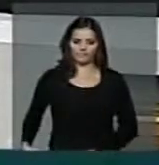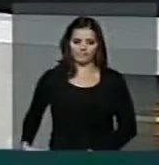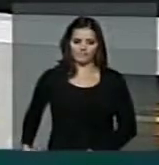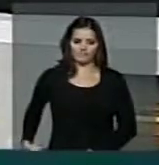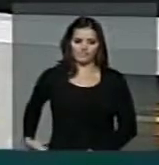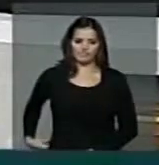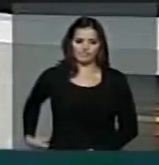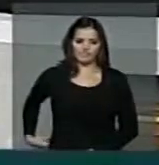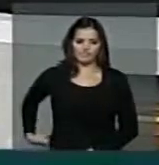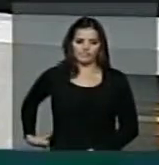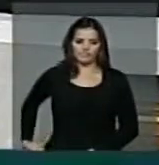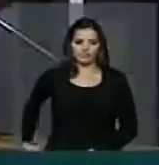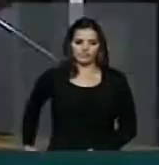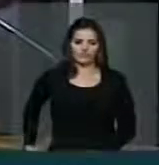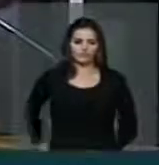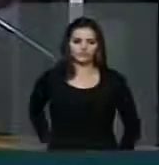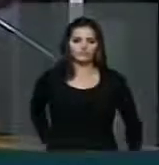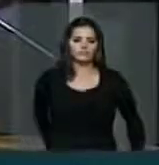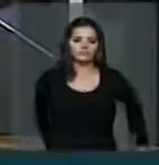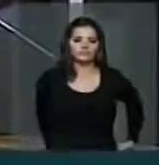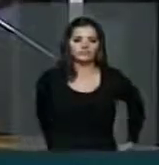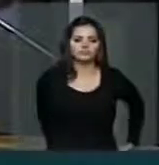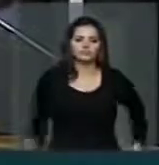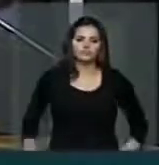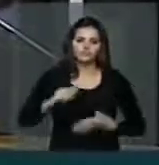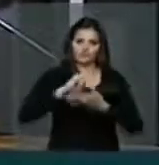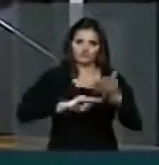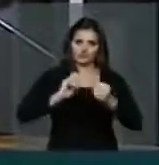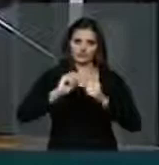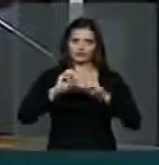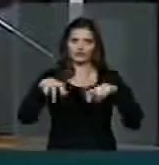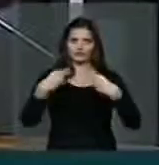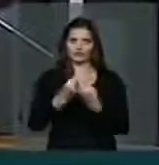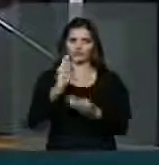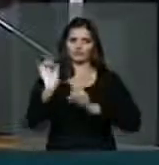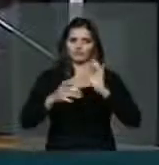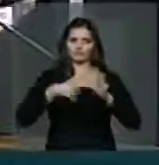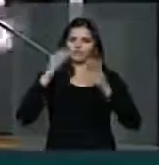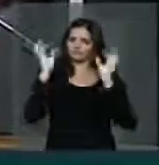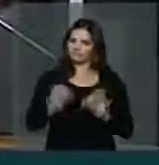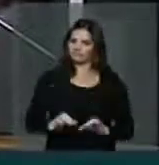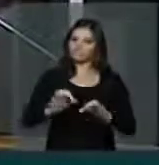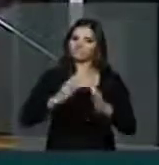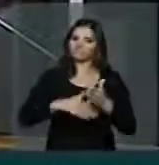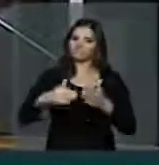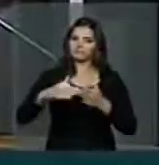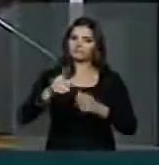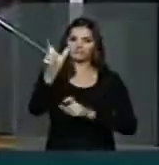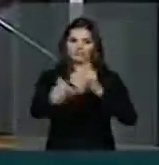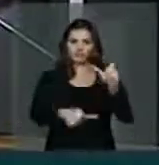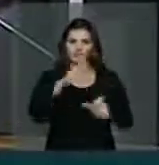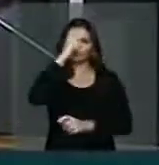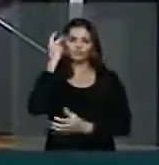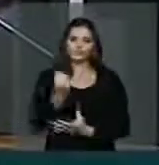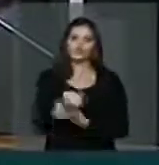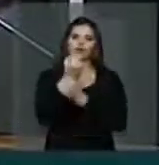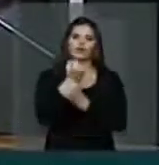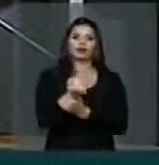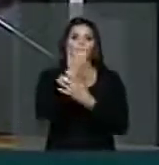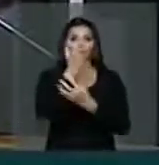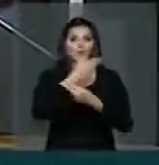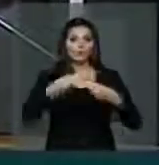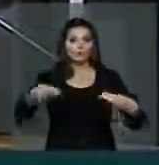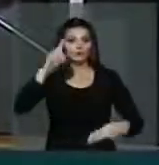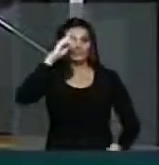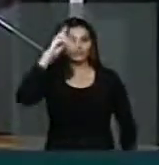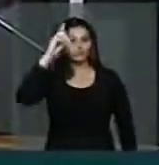pelo requerimento que faz justiça nesta casa àqueles que garantem o pão de cada